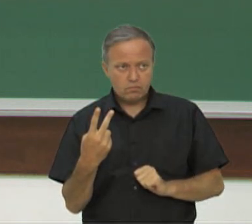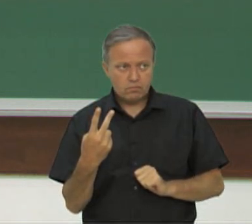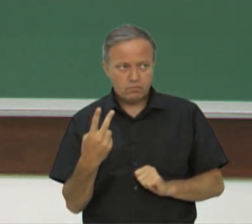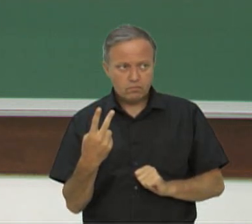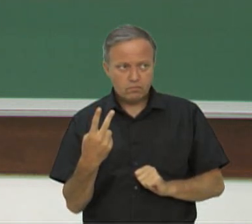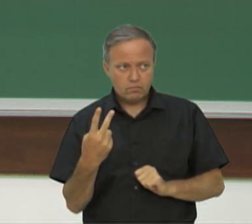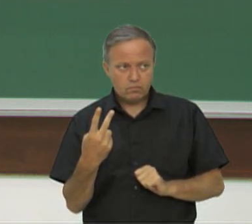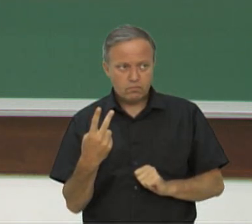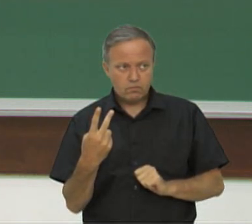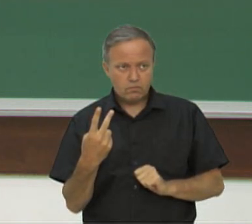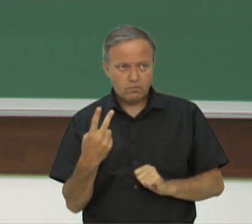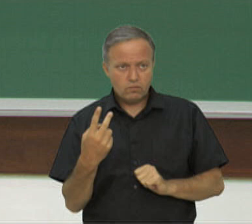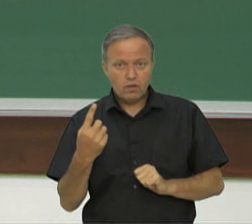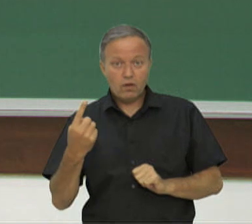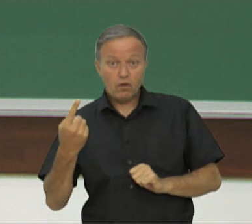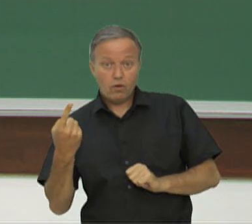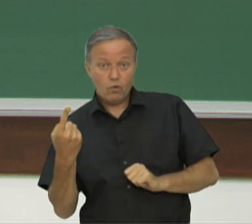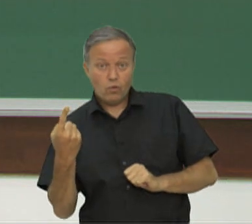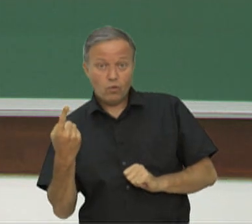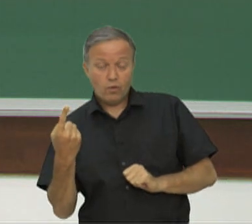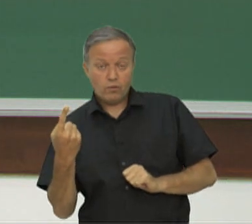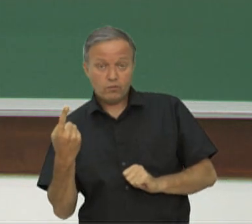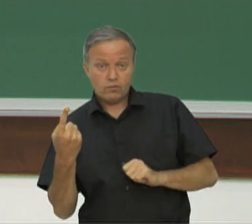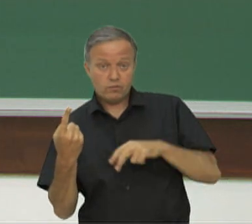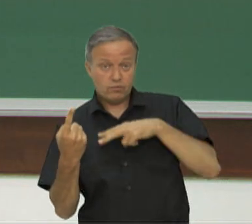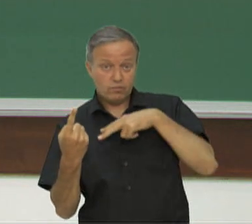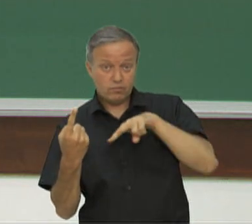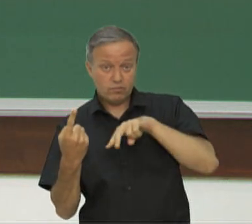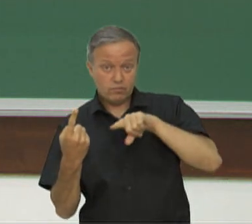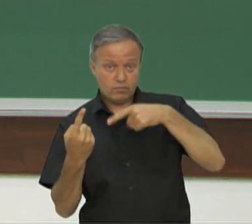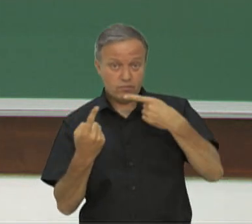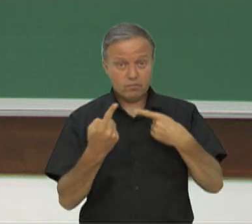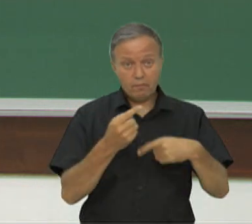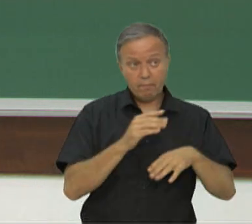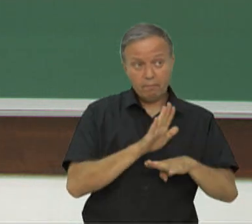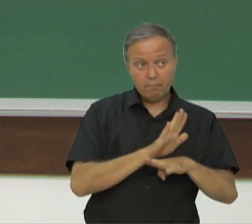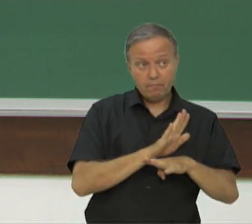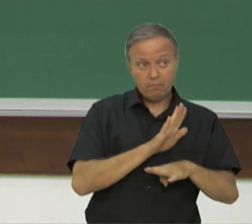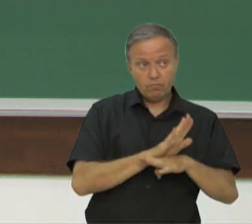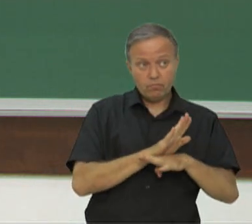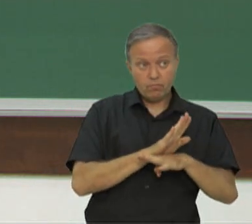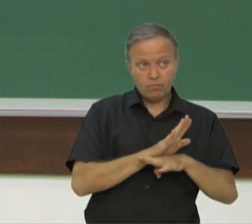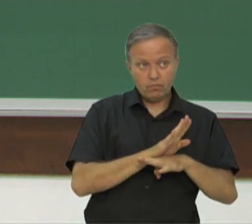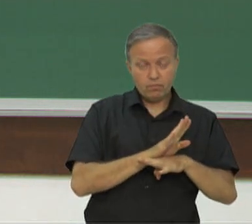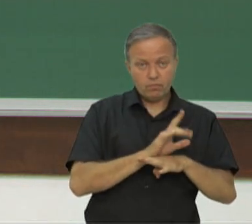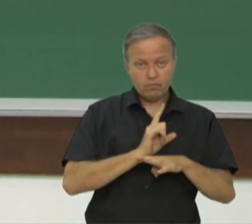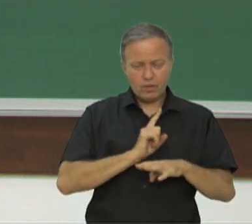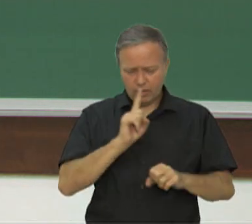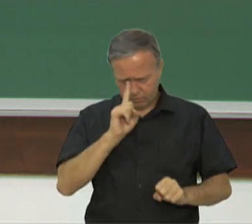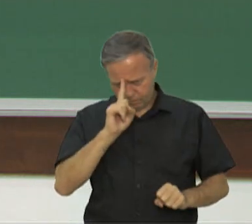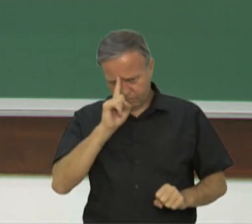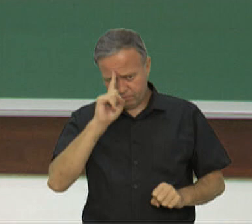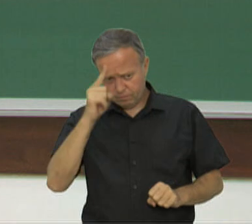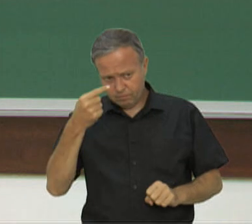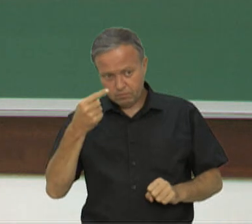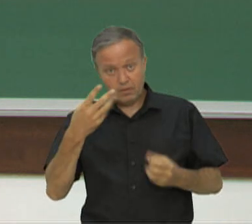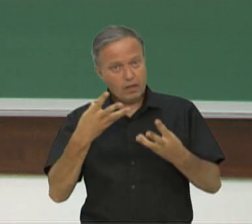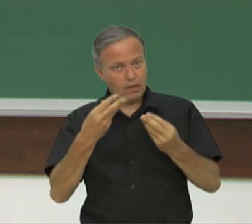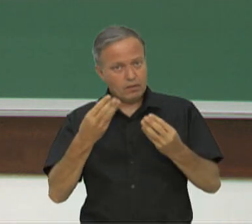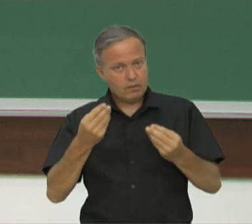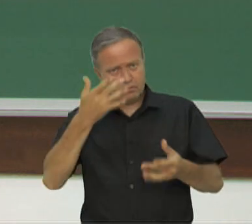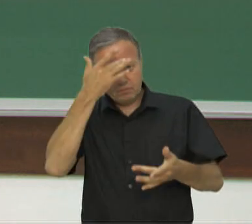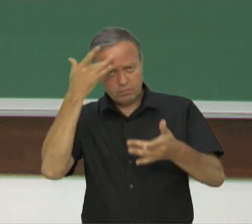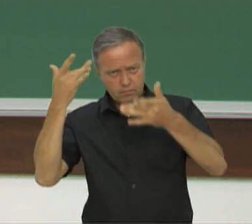dizer assim, um ajudante, né? O artista pode criar uma performance que envolva